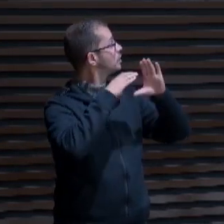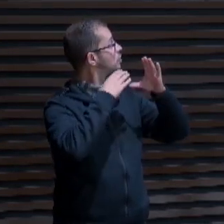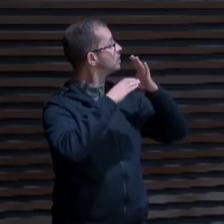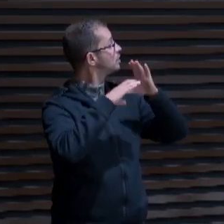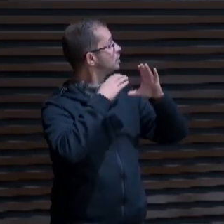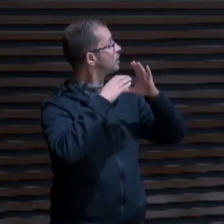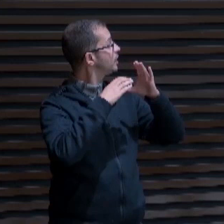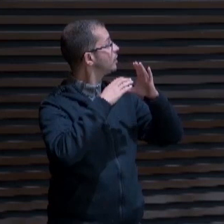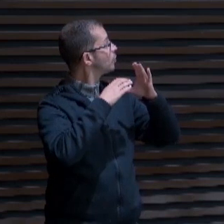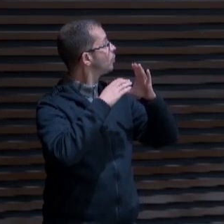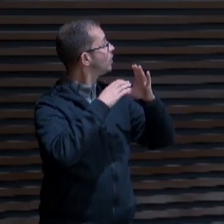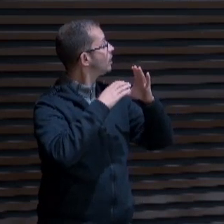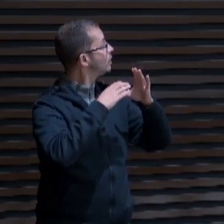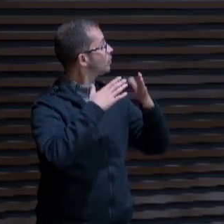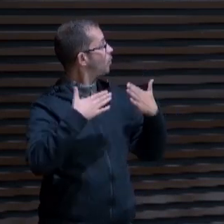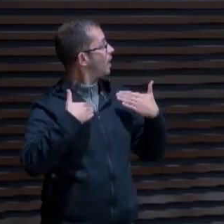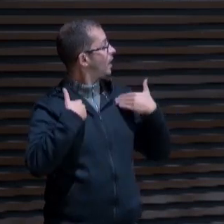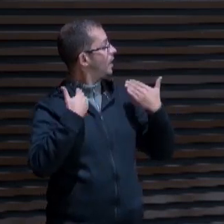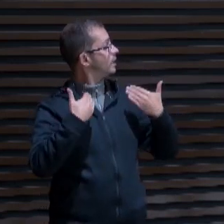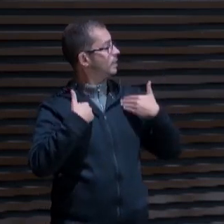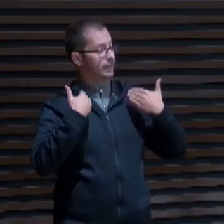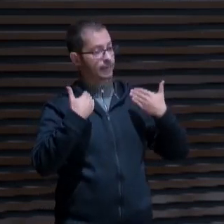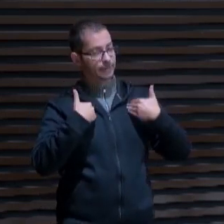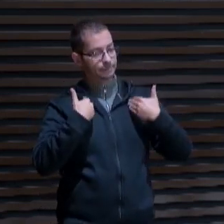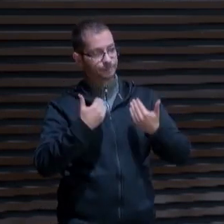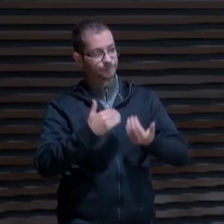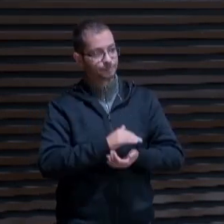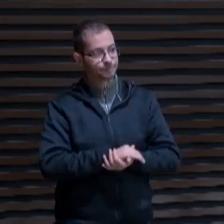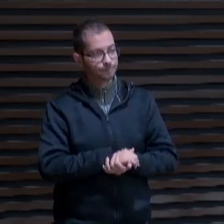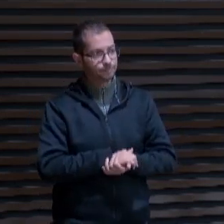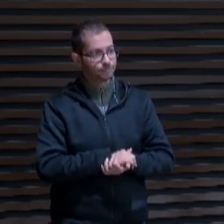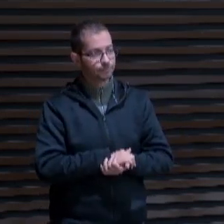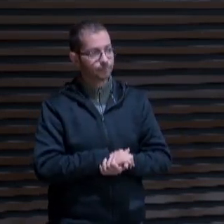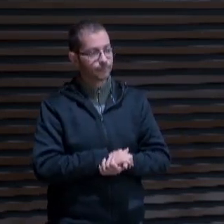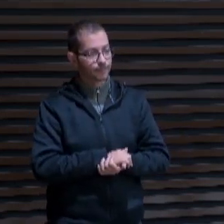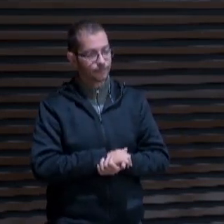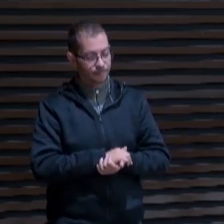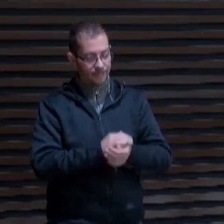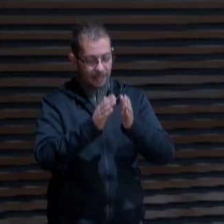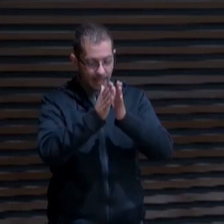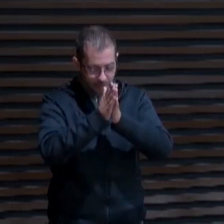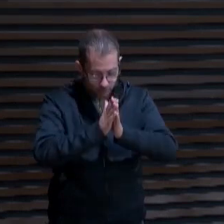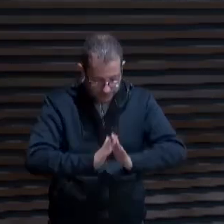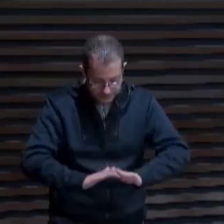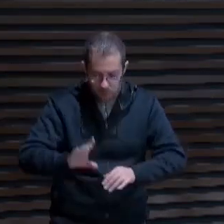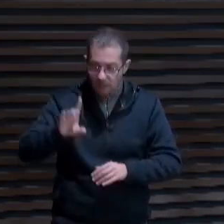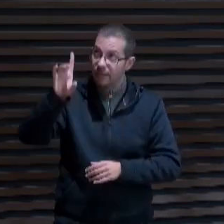cântico, tangei com arte e com júbilo. A adoração a